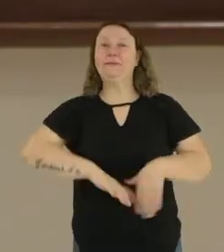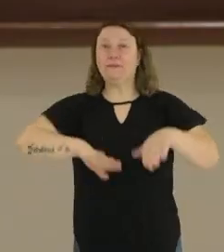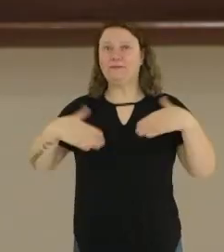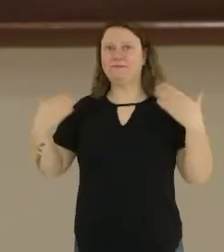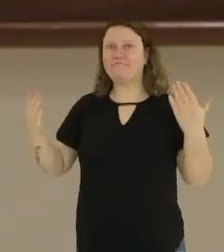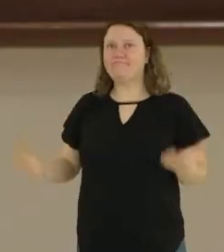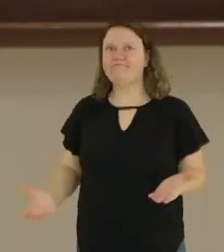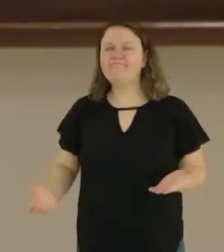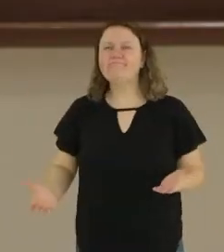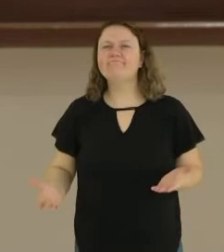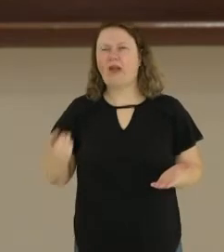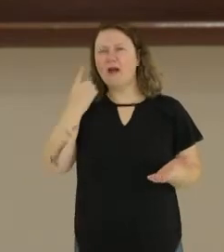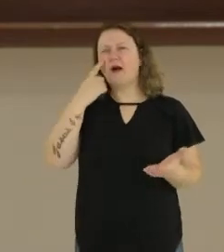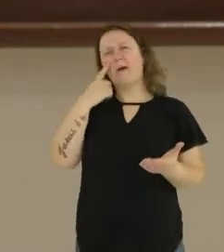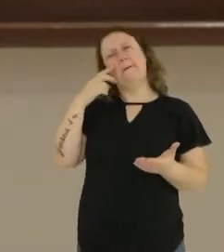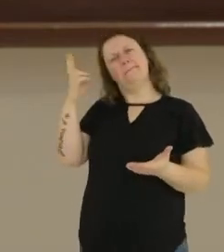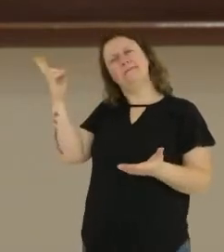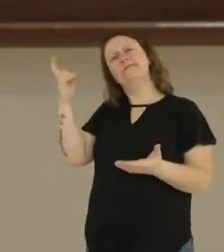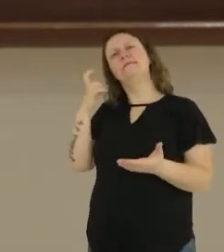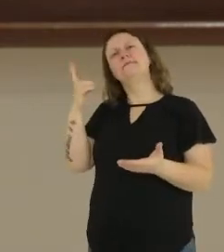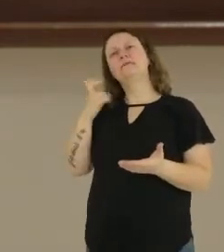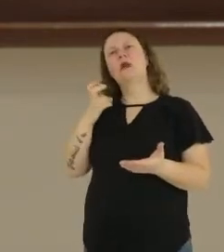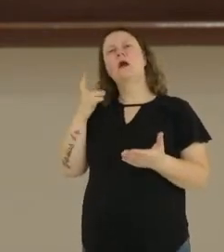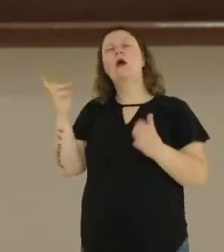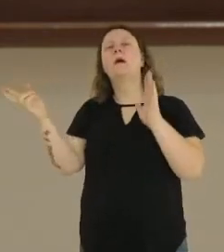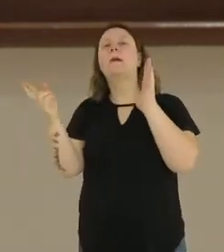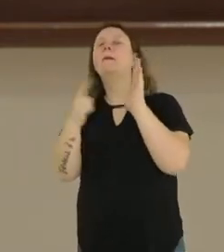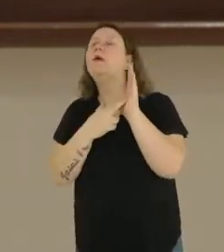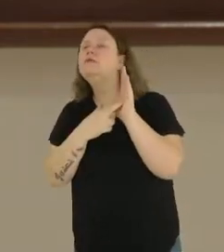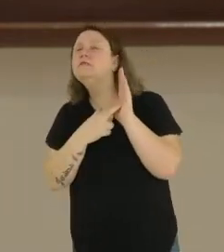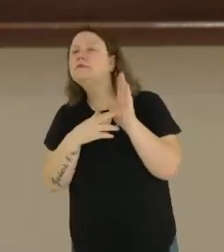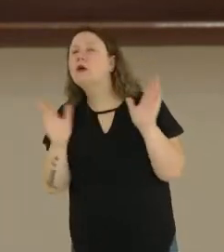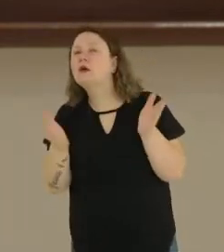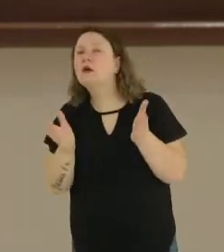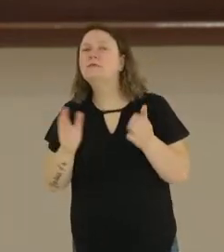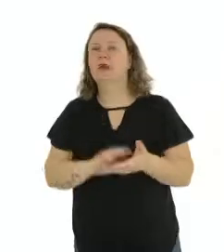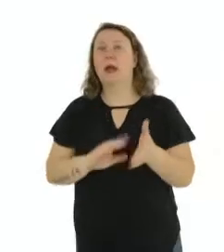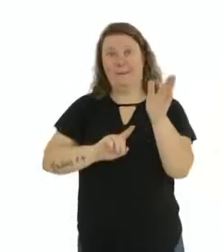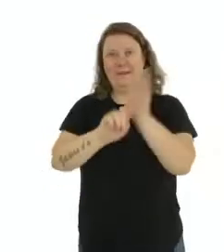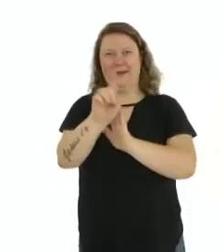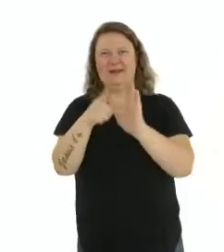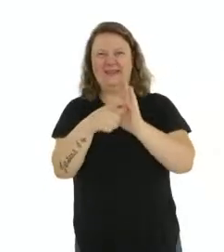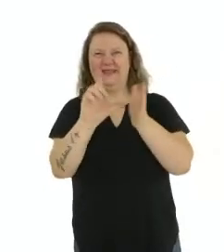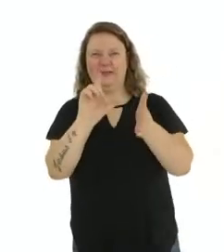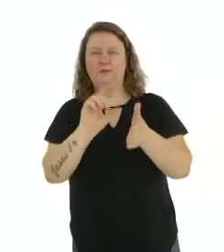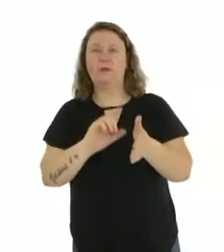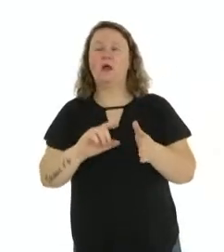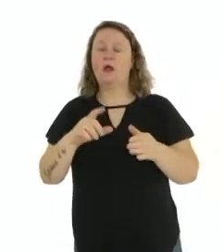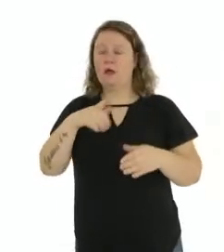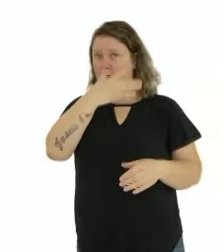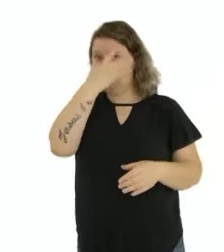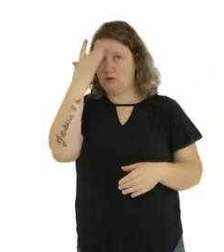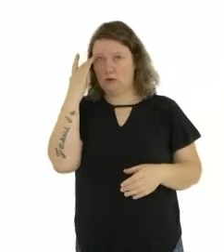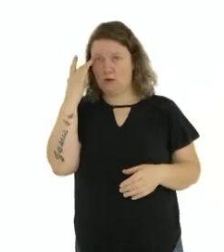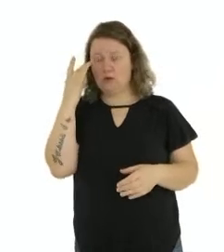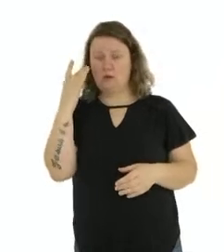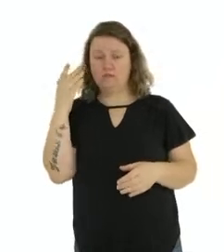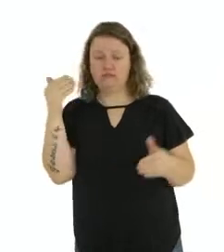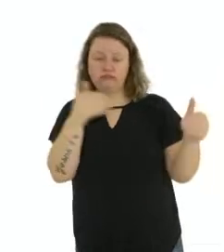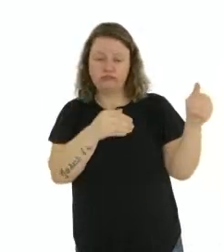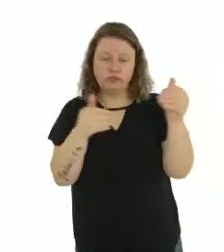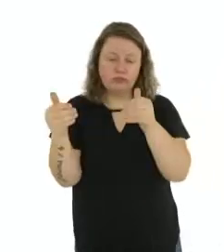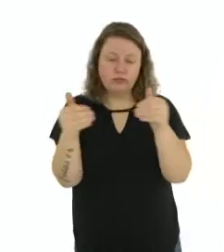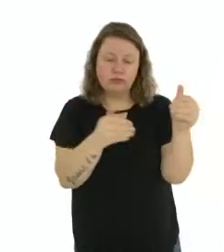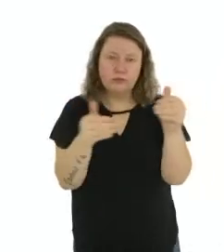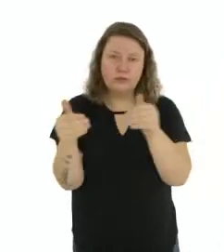Então, pessoal, vamos dar uma olhada nessa pergunta. A pergunta era o seguinte: o colono, no segundo reinado, deu